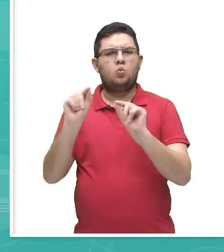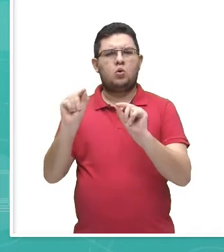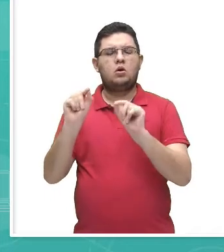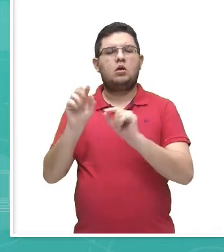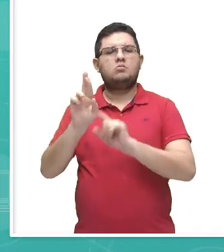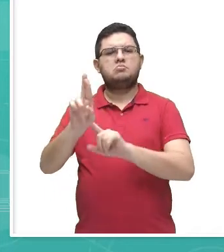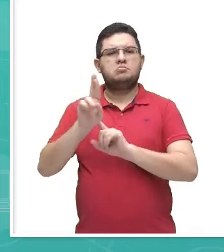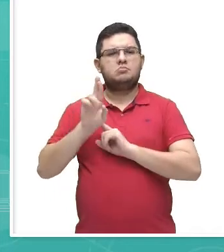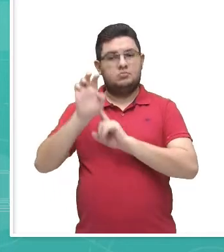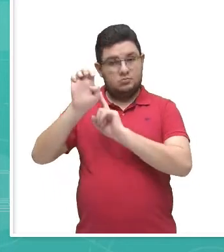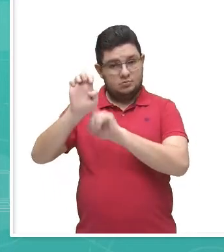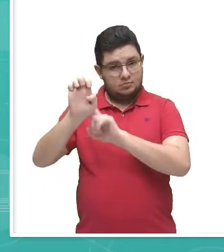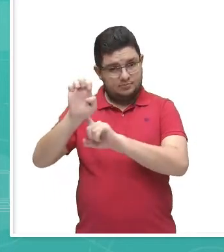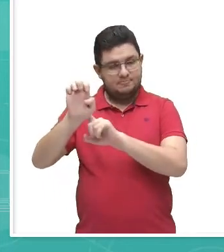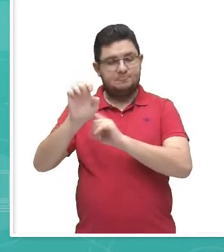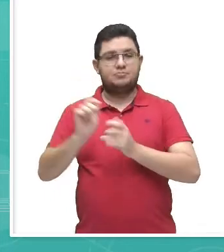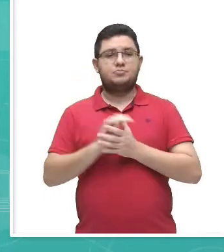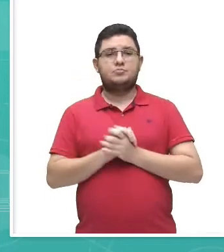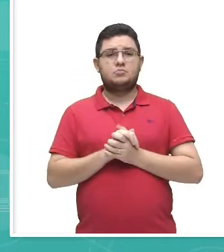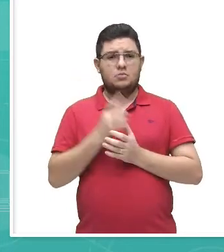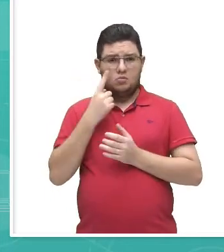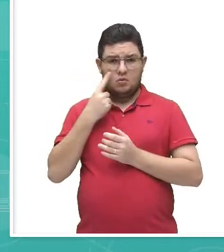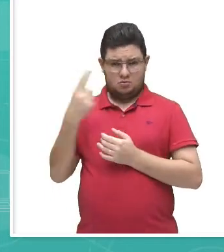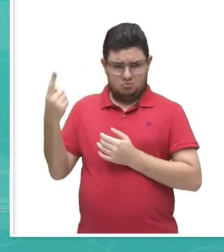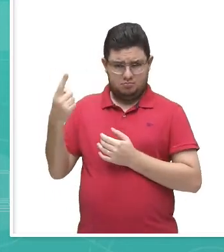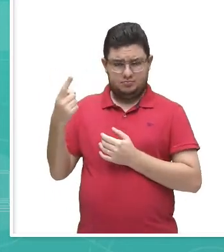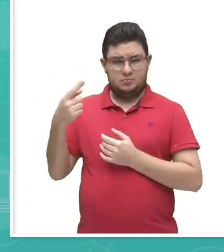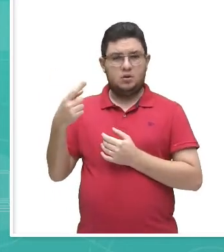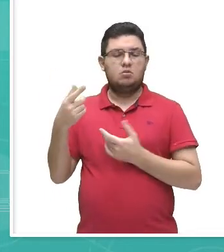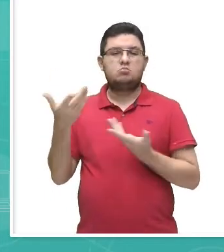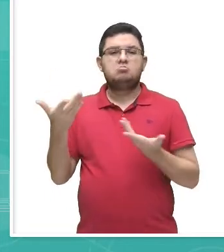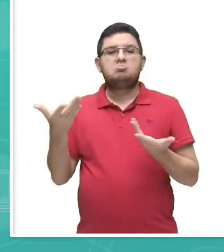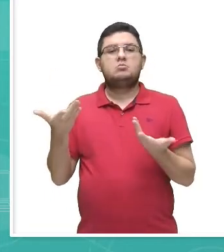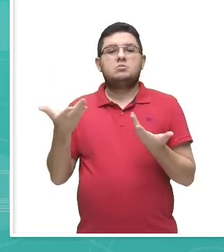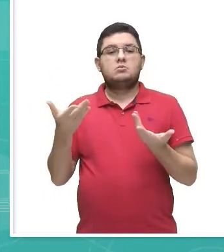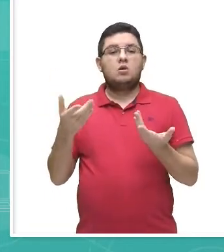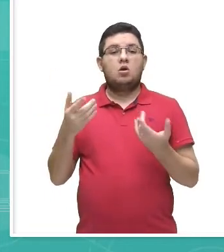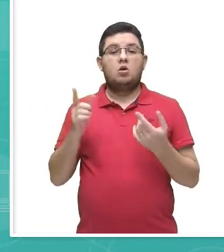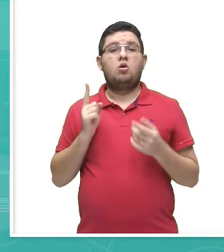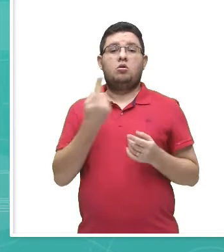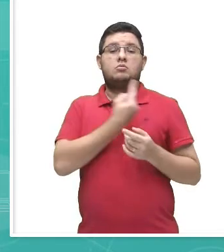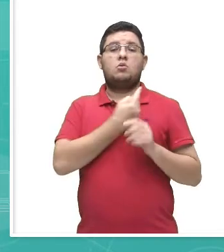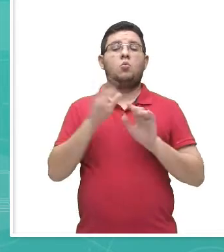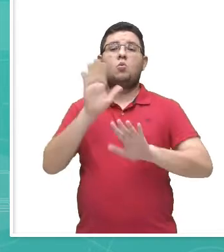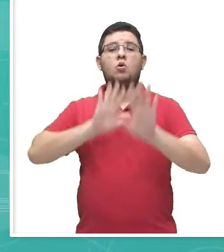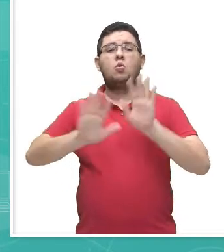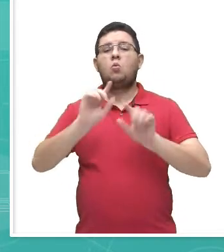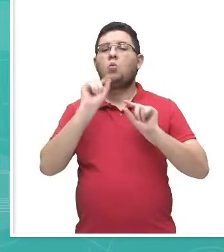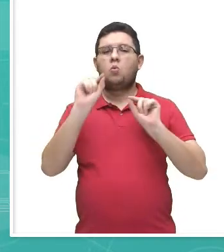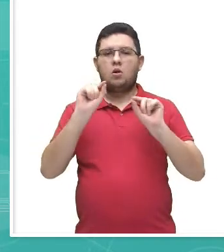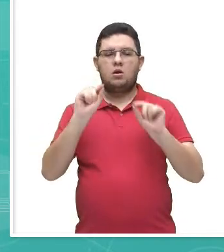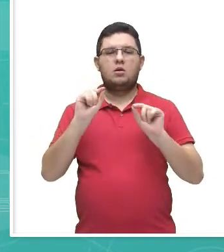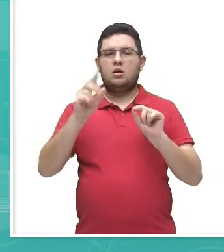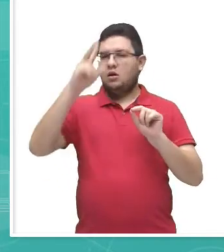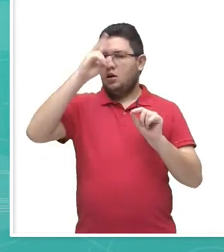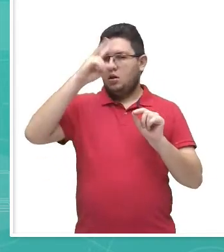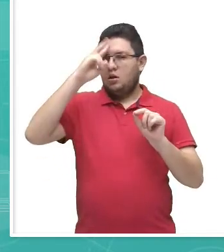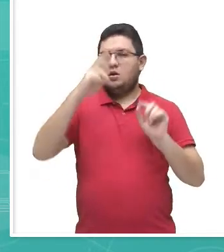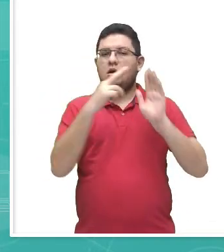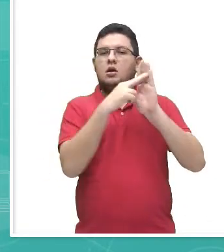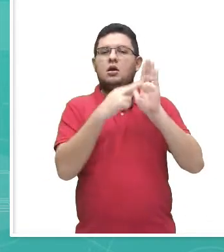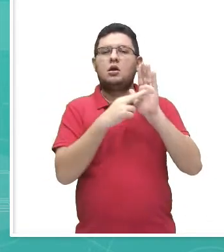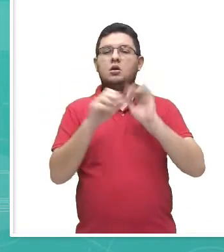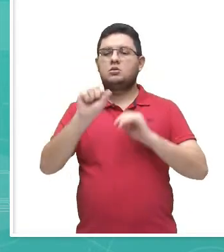E. Vamos analisar, então, essa resposta, gente, porque a gente só tem que tomar cuidado, como se trata de simple present, como nós vimos na aula